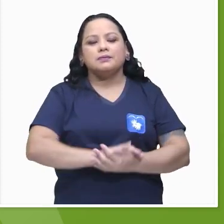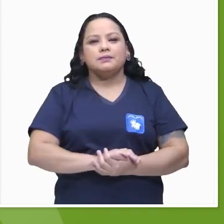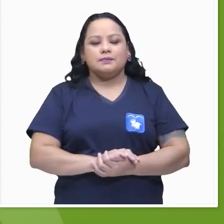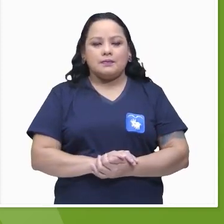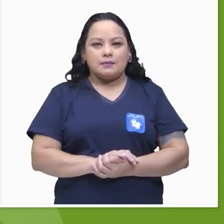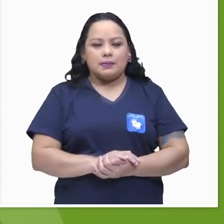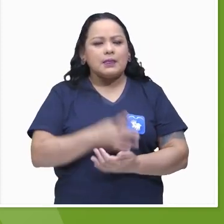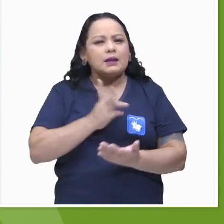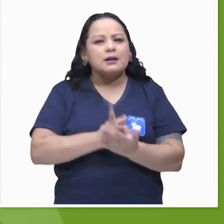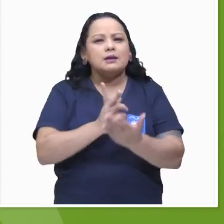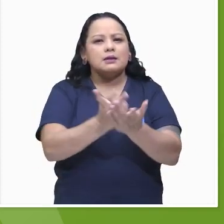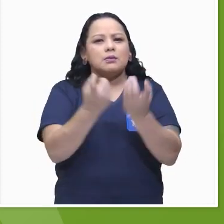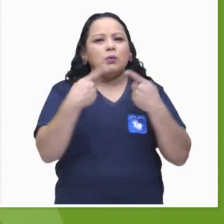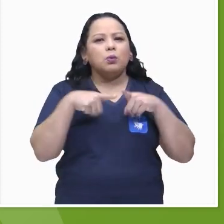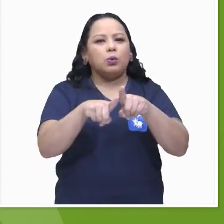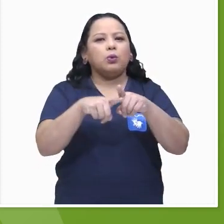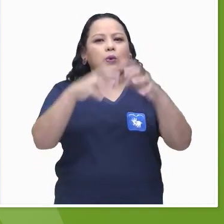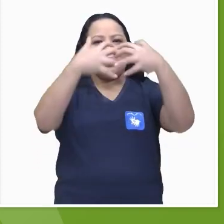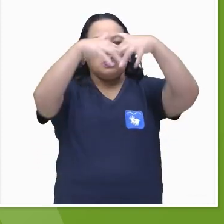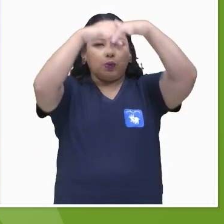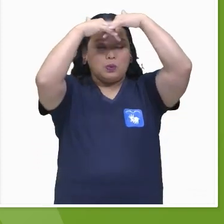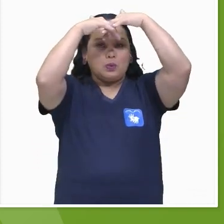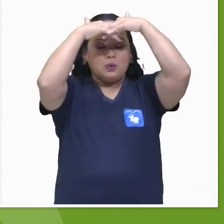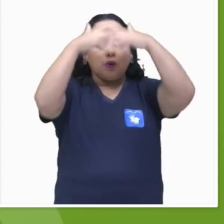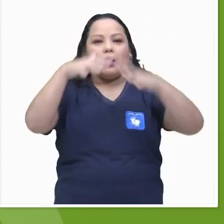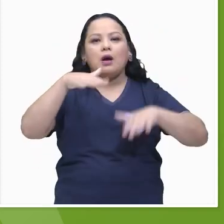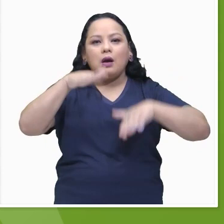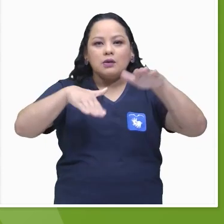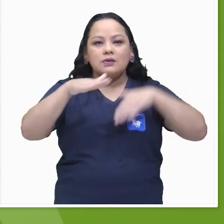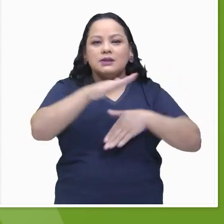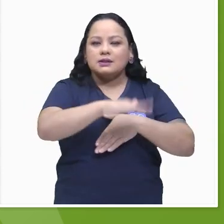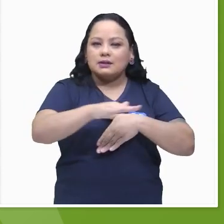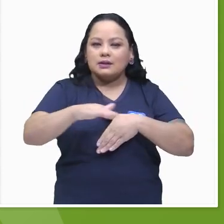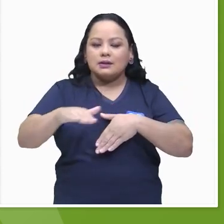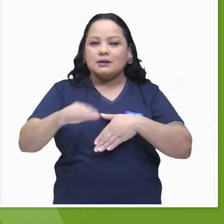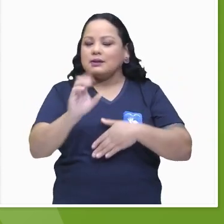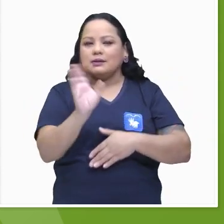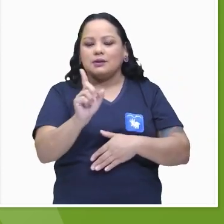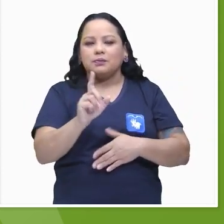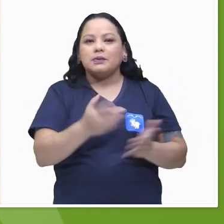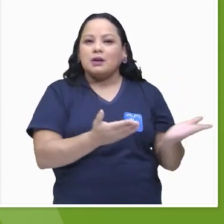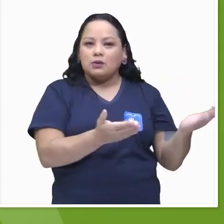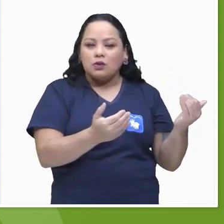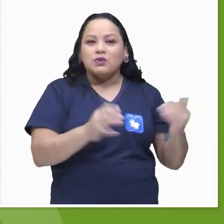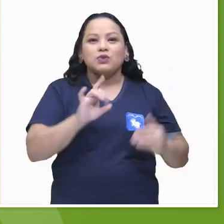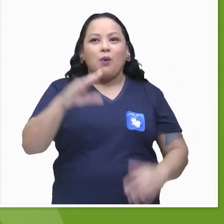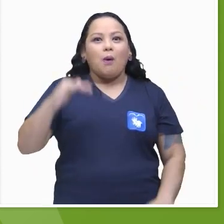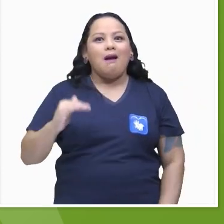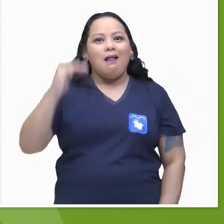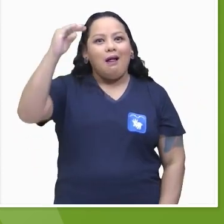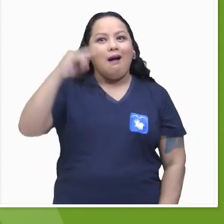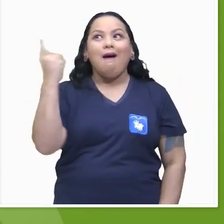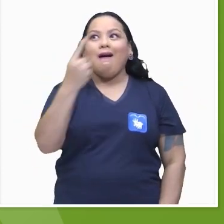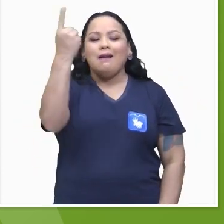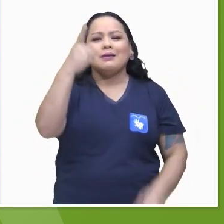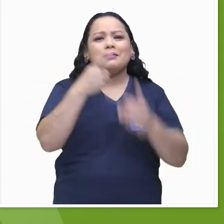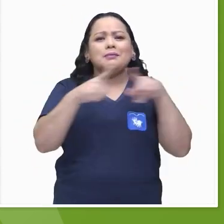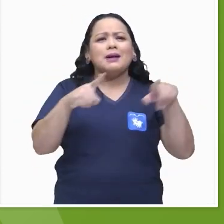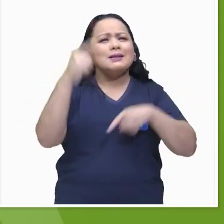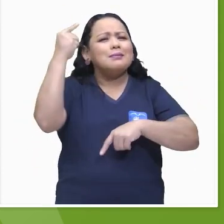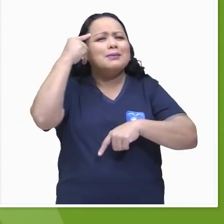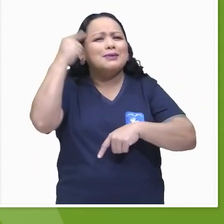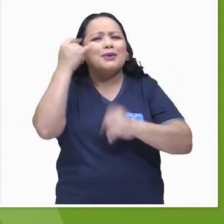nem sempre acompanham o cognitivo. Então, às vezes a criança só tem, na verdade, o adolescente só tem tamanho, né? Mas ele não tem ainda